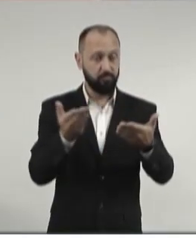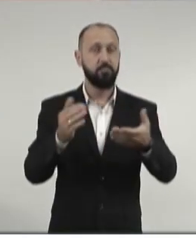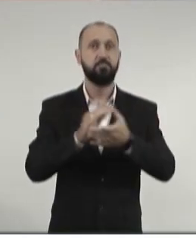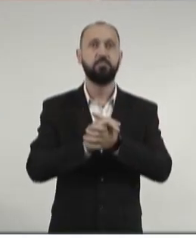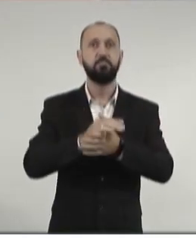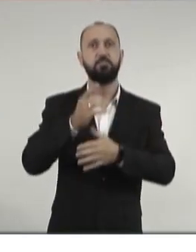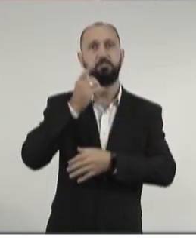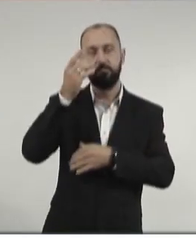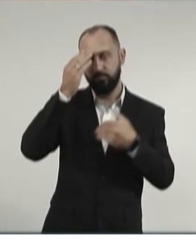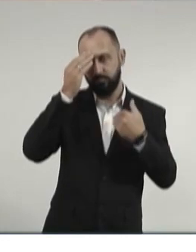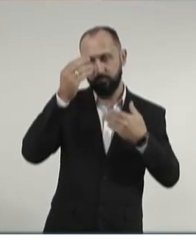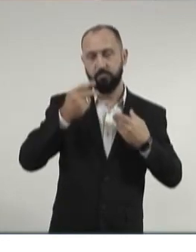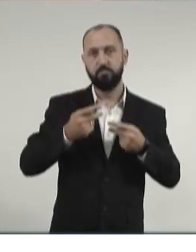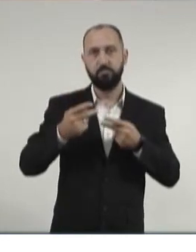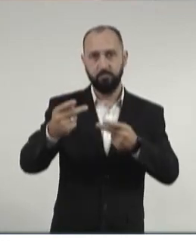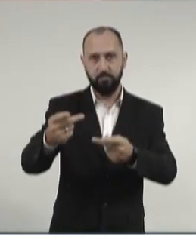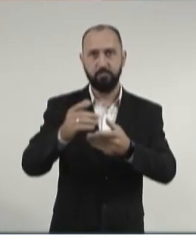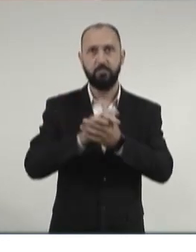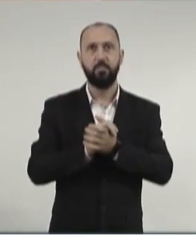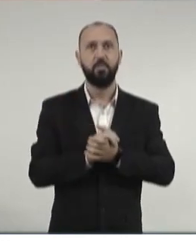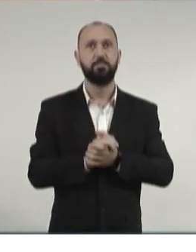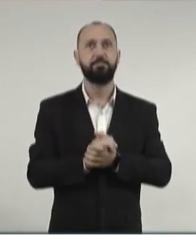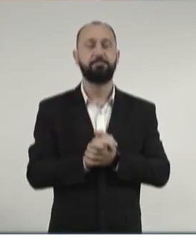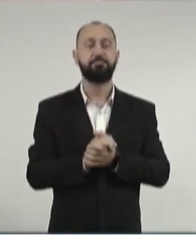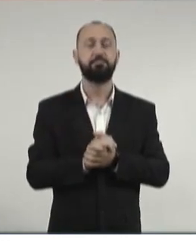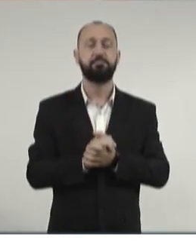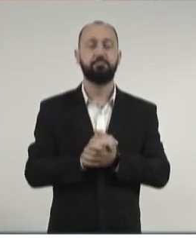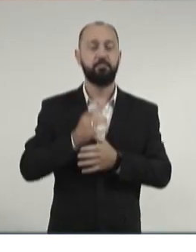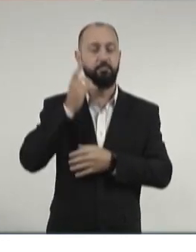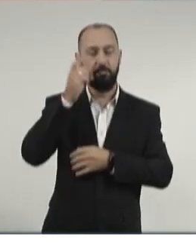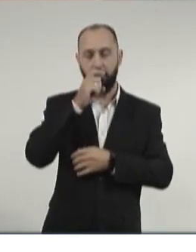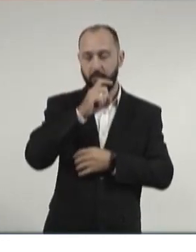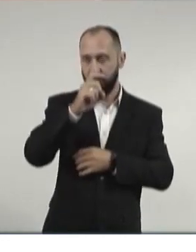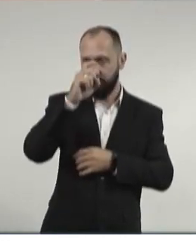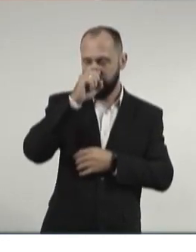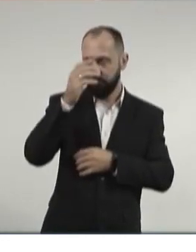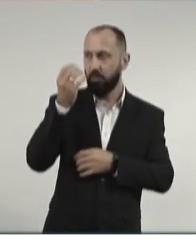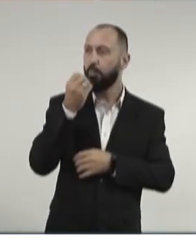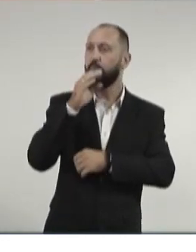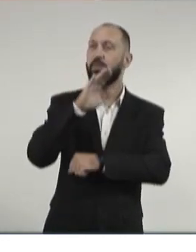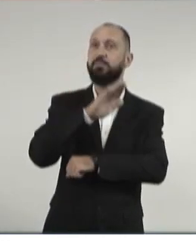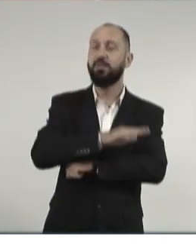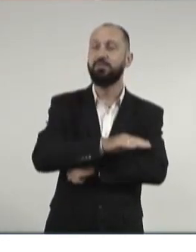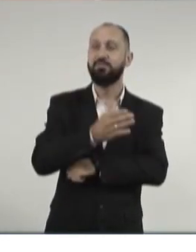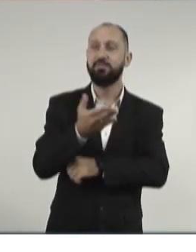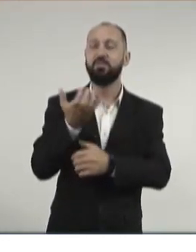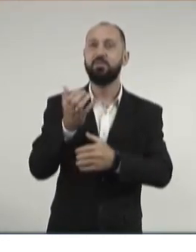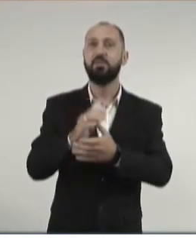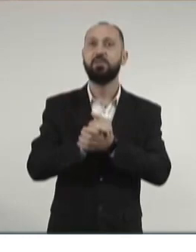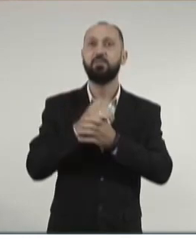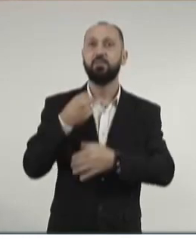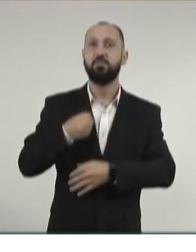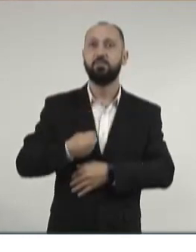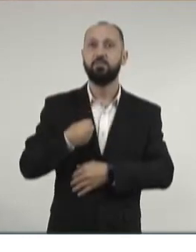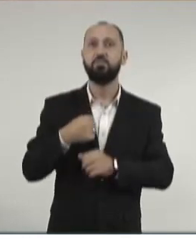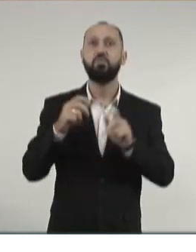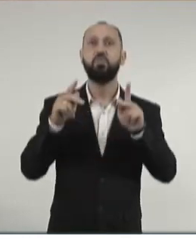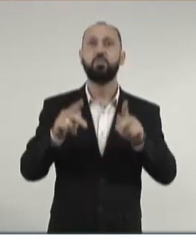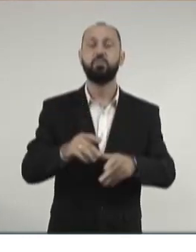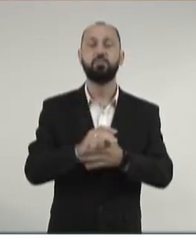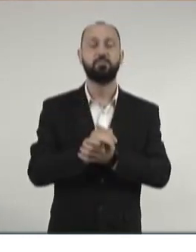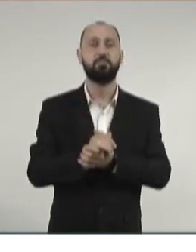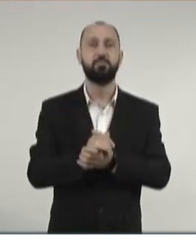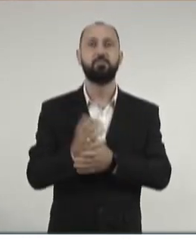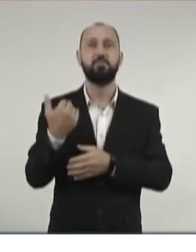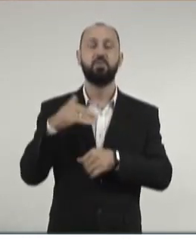Deputado, muito obrigado pelo convite, boa tarde. Deputado Zeca do PT, muito boa tarde. A quem eu queria fazer um registro de público aqui, acabei